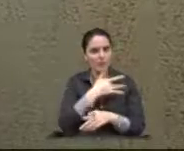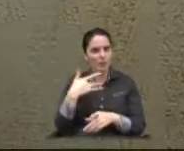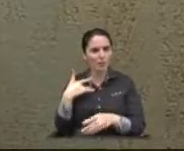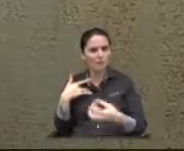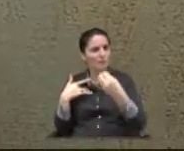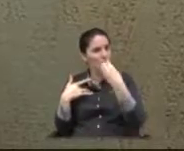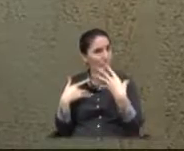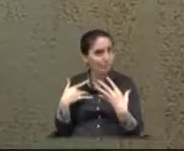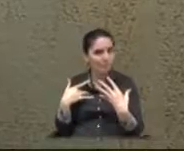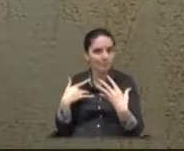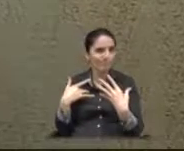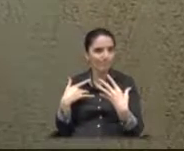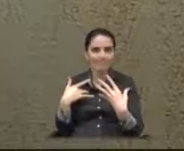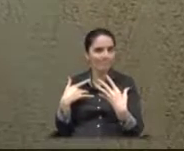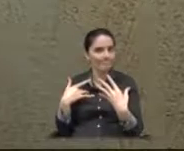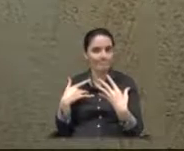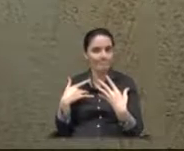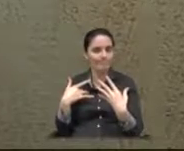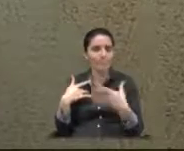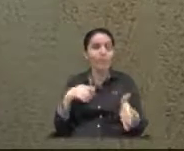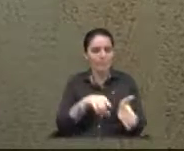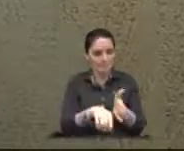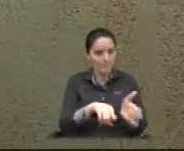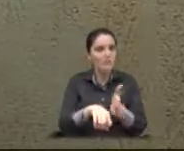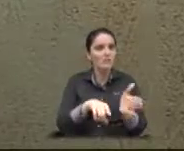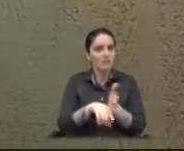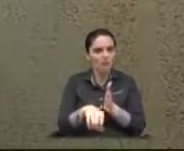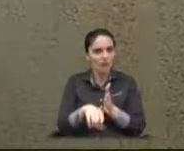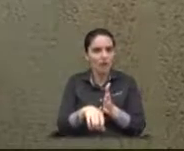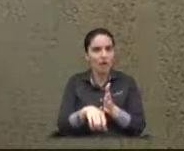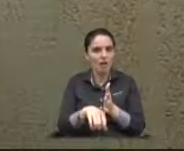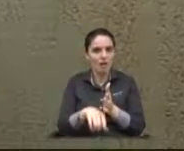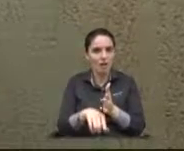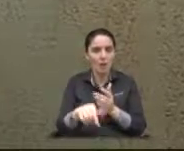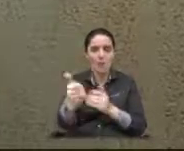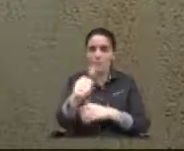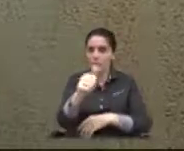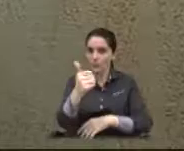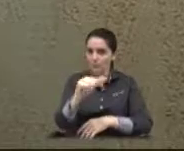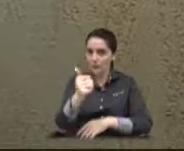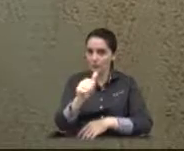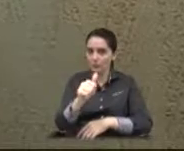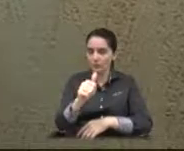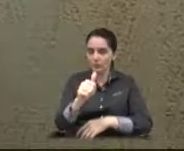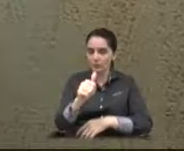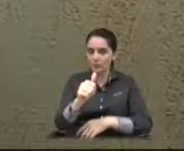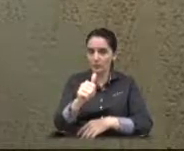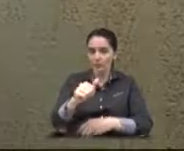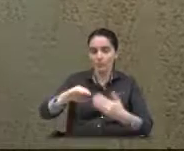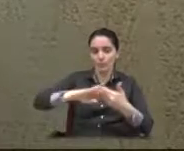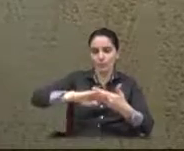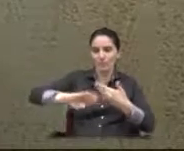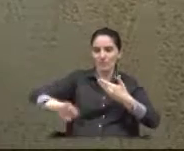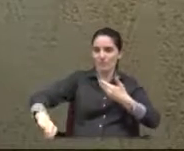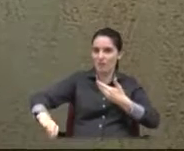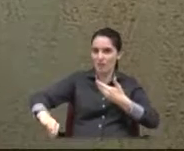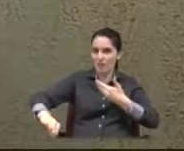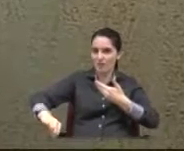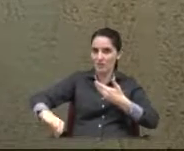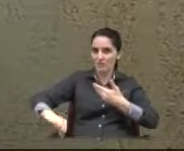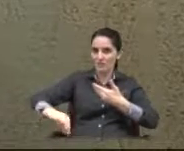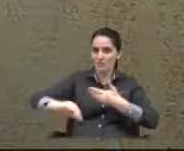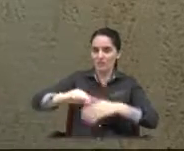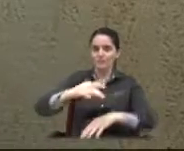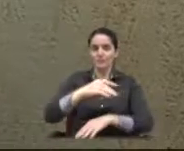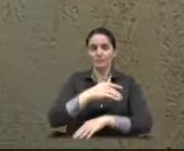em dia, e já foi feito pesquisa, o profissional que tira o maior número de licenças é o professor. Isso daí já